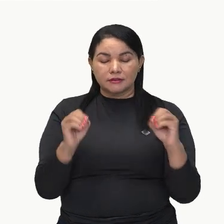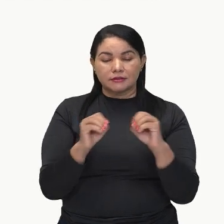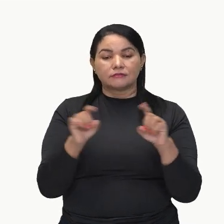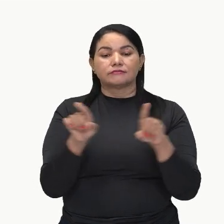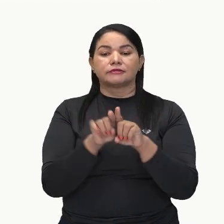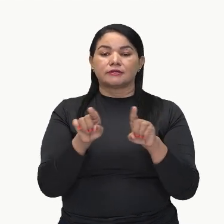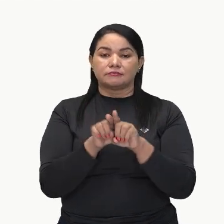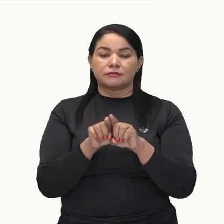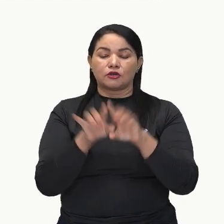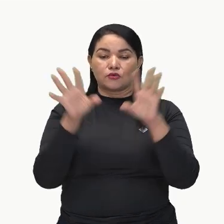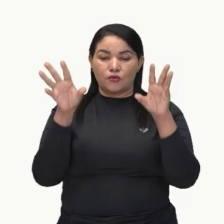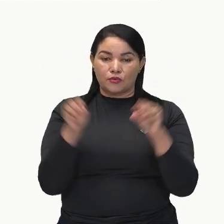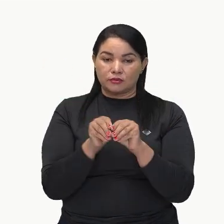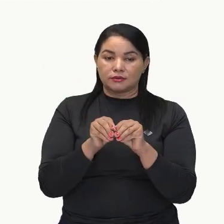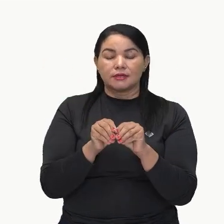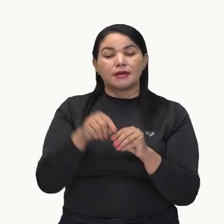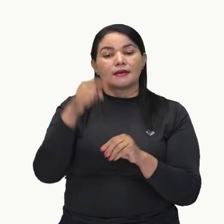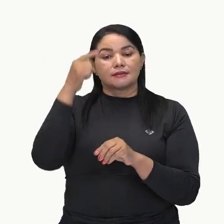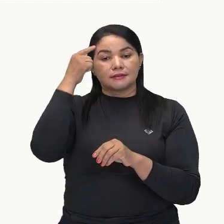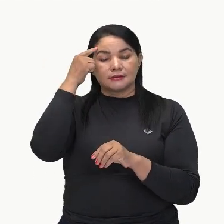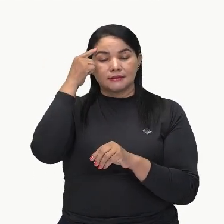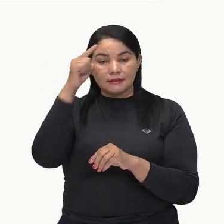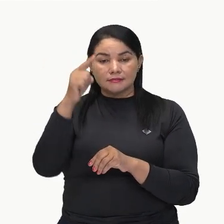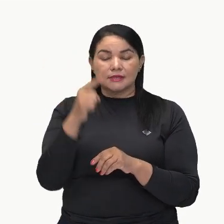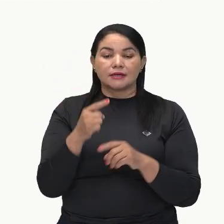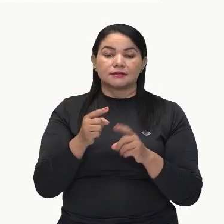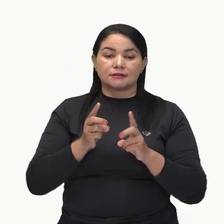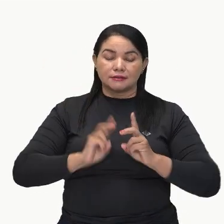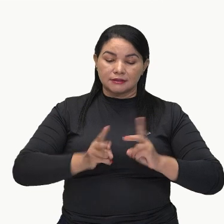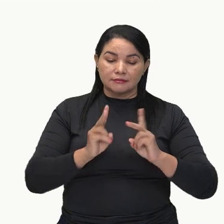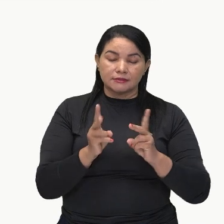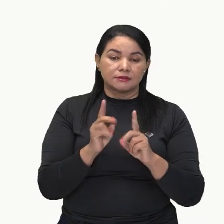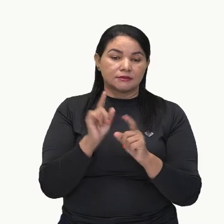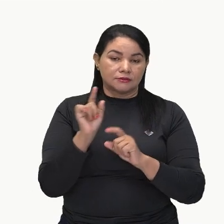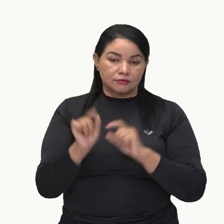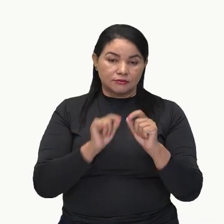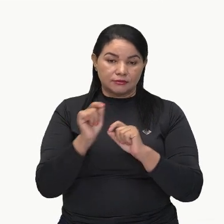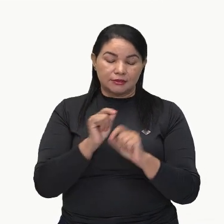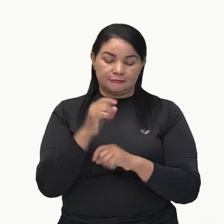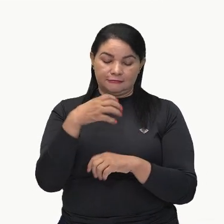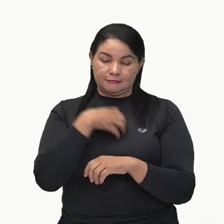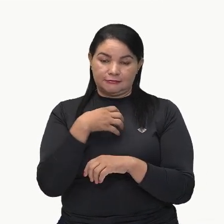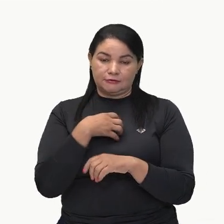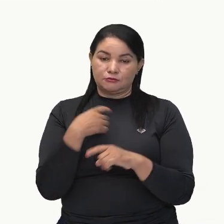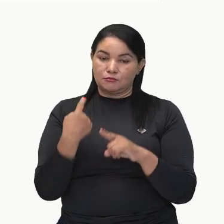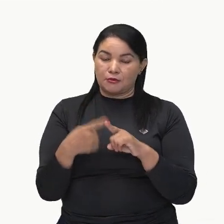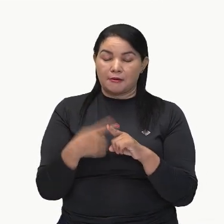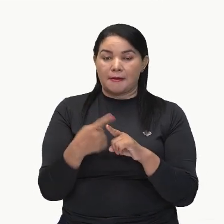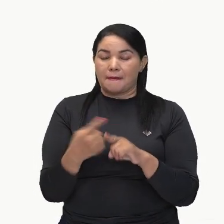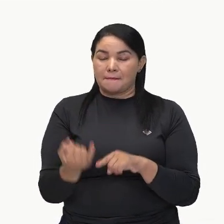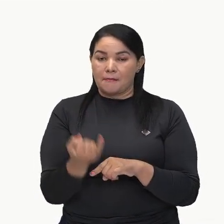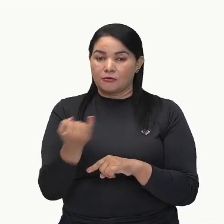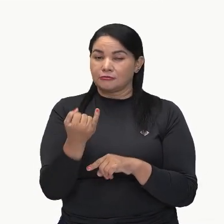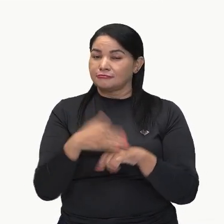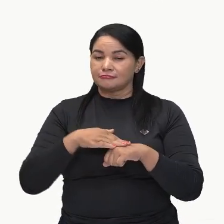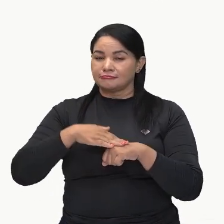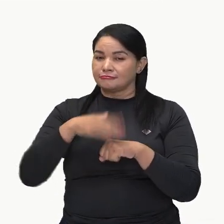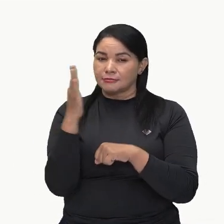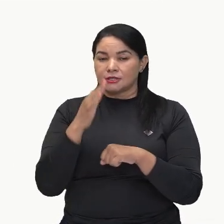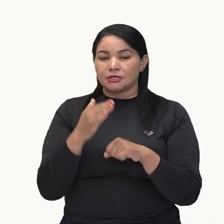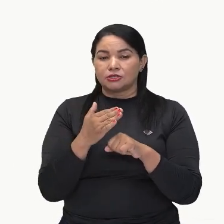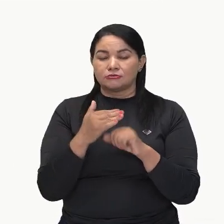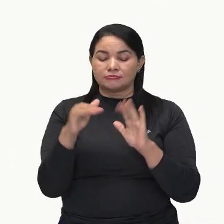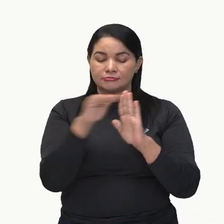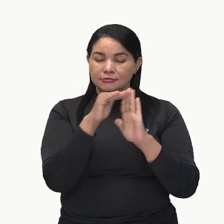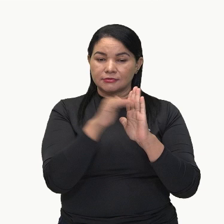E vamos sempre lembrar da relação de sentido, gente, porque isso é mais importante do que a classificação.